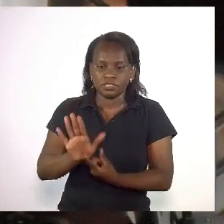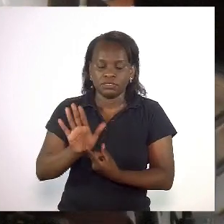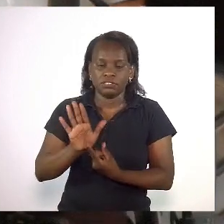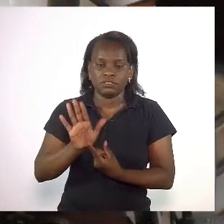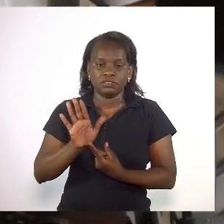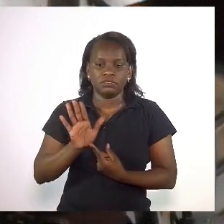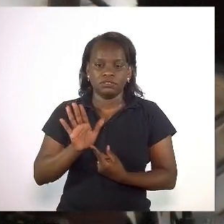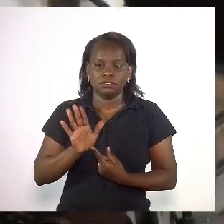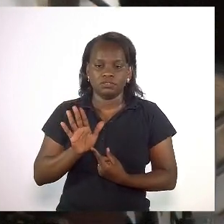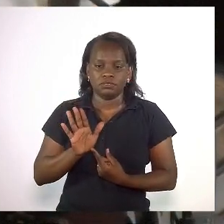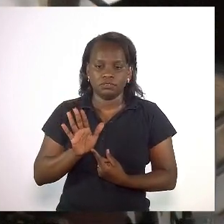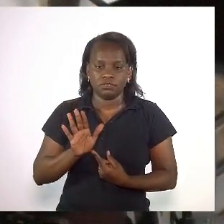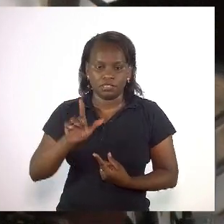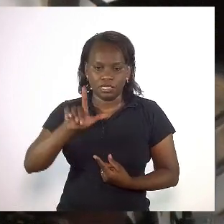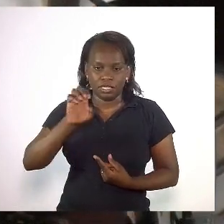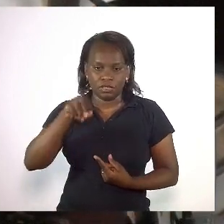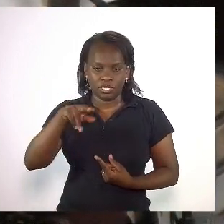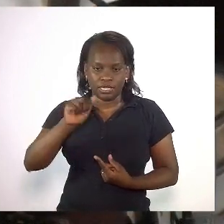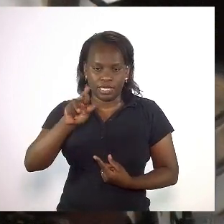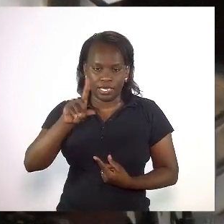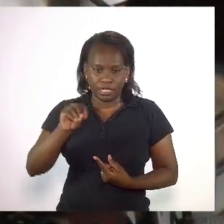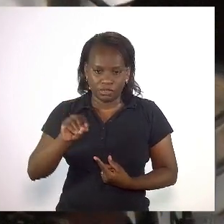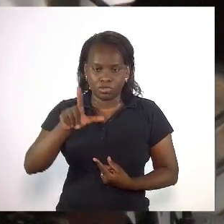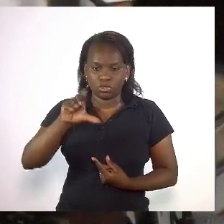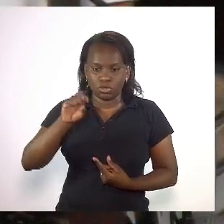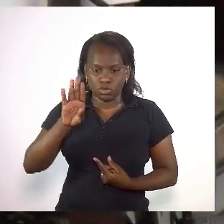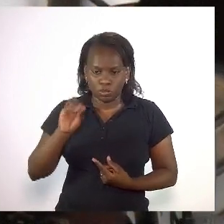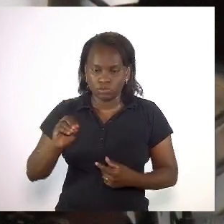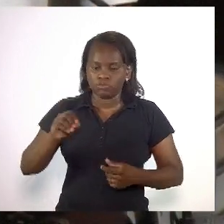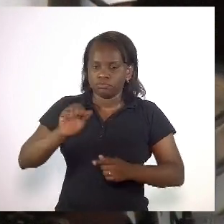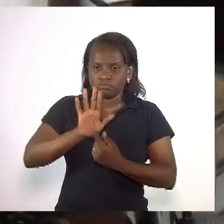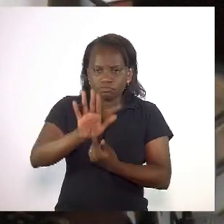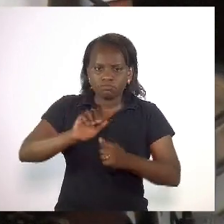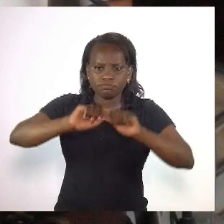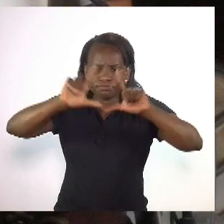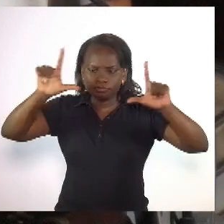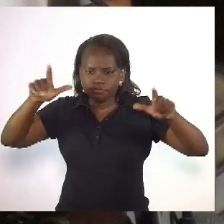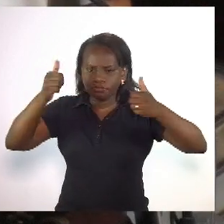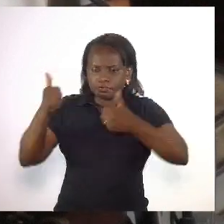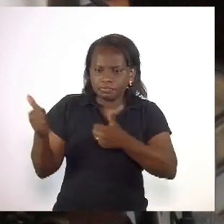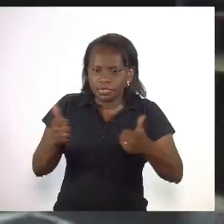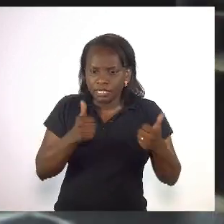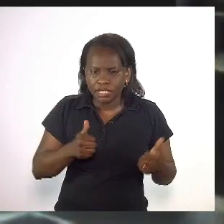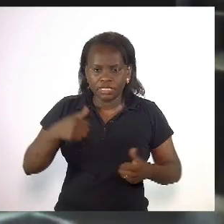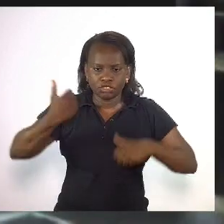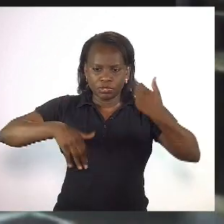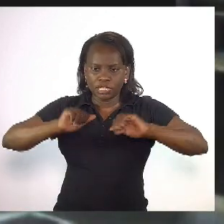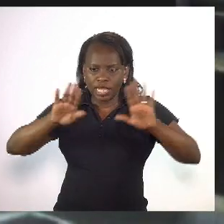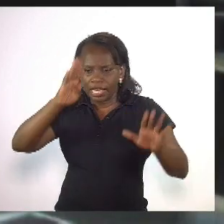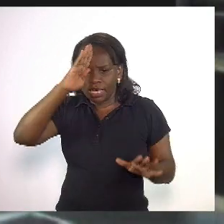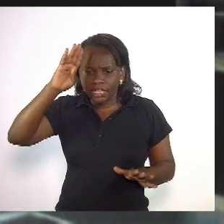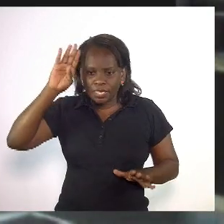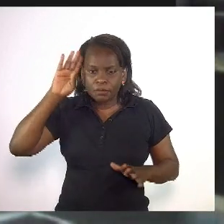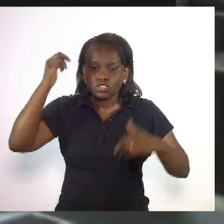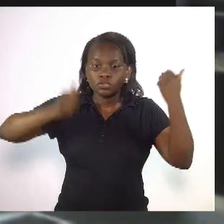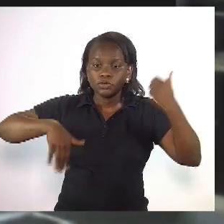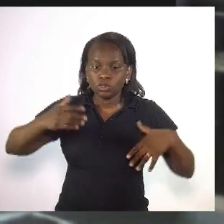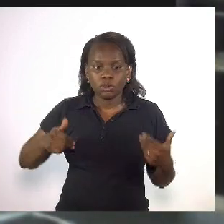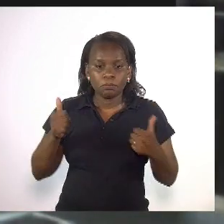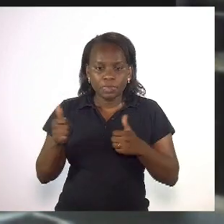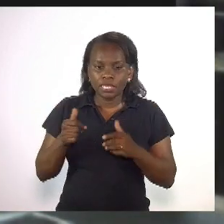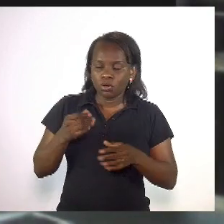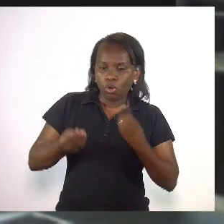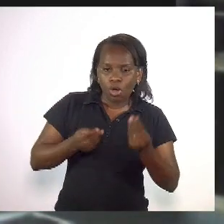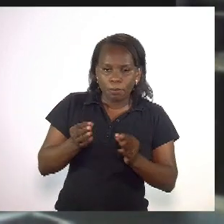do Leonardo Lobo, muito elucidativa, muito acadêmico, abordou exatamente do jeito que a gente